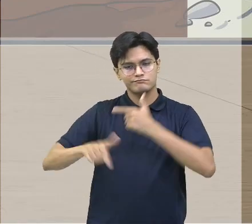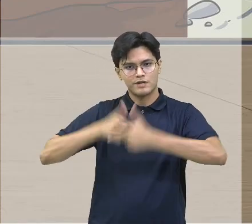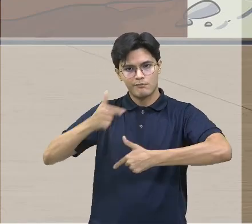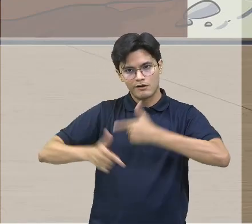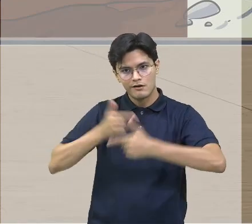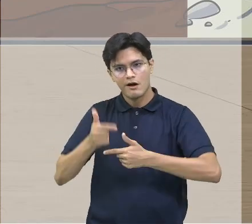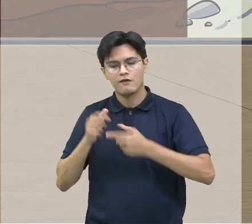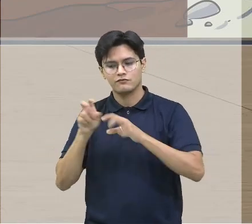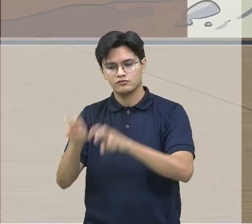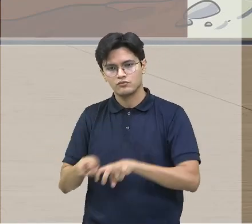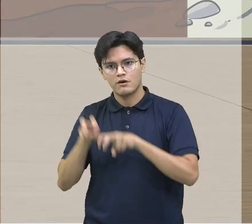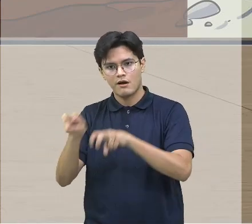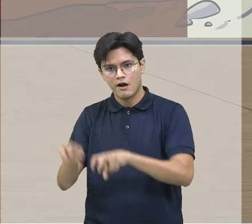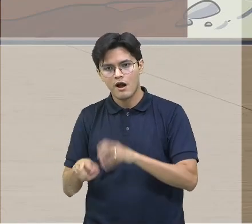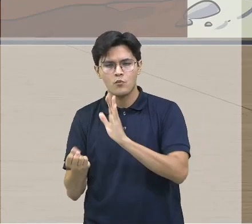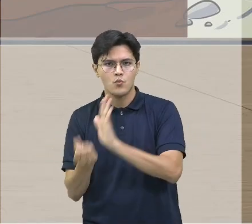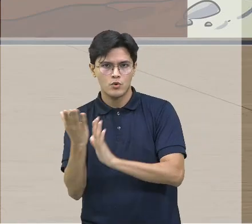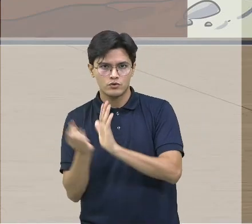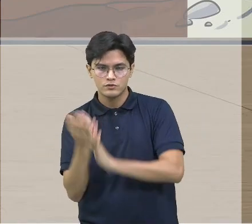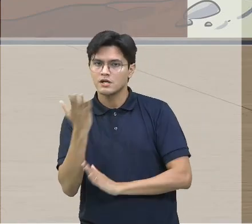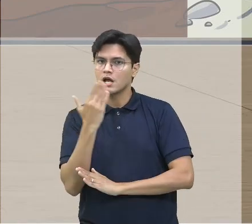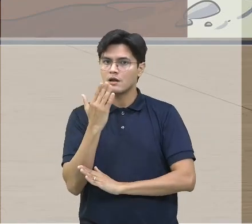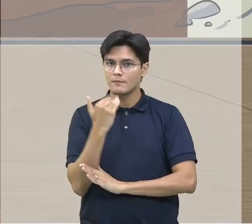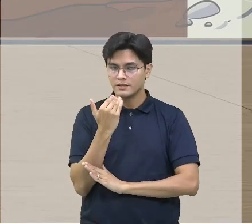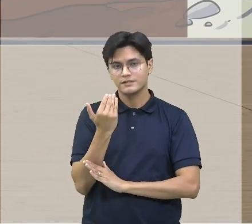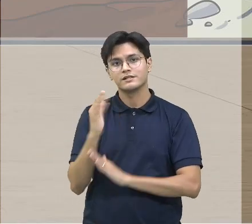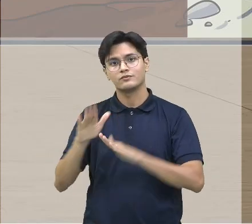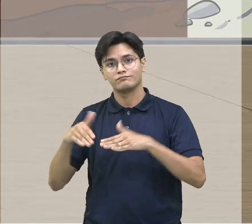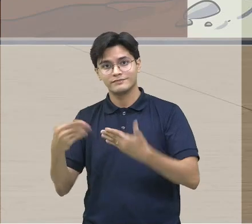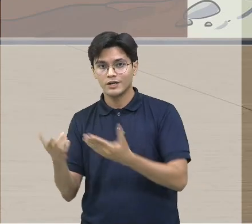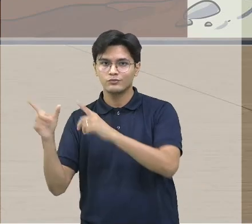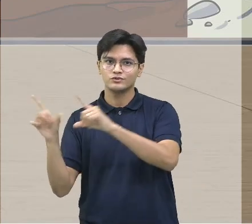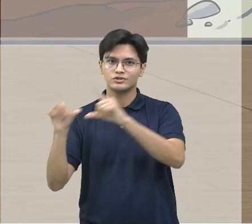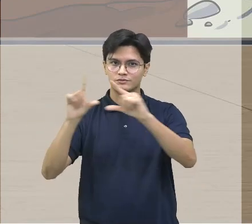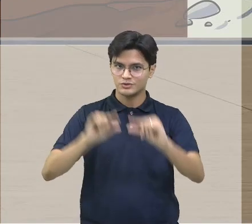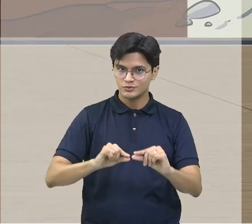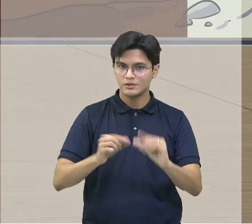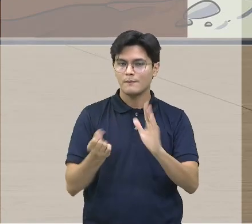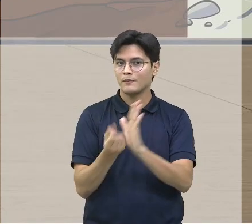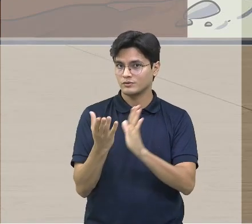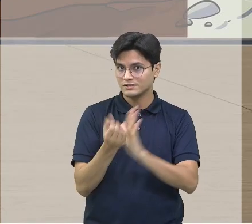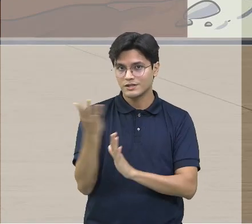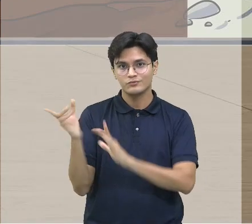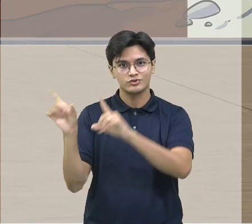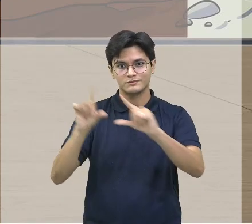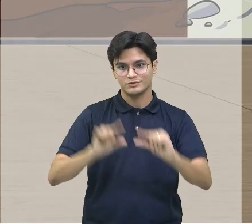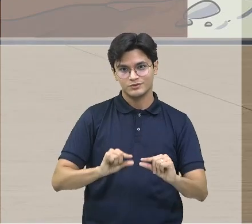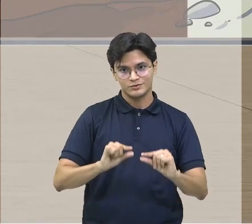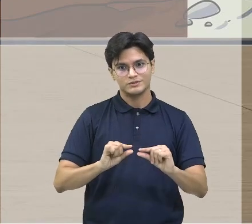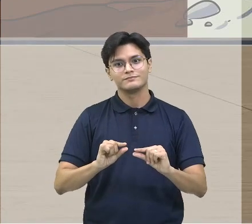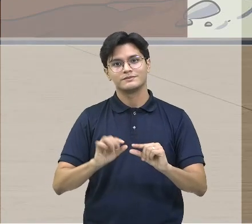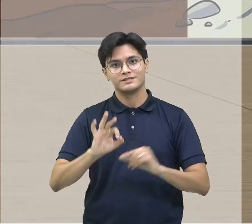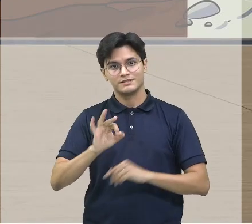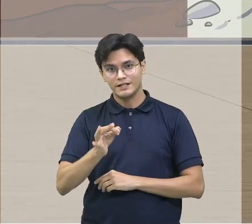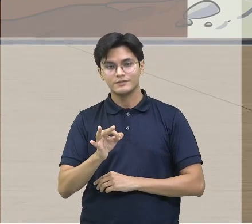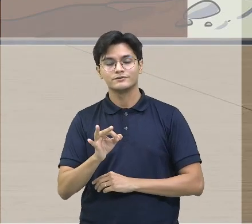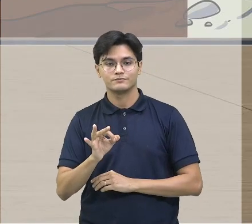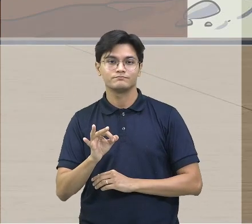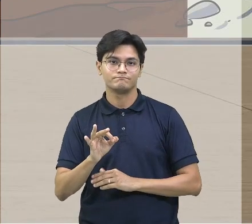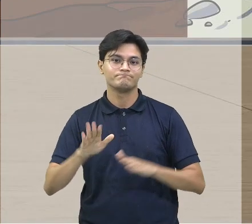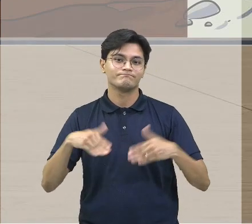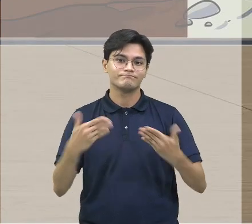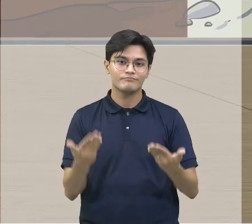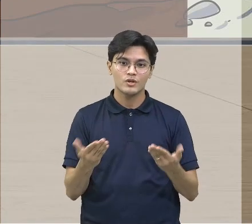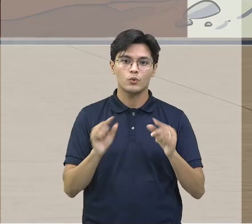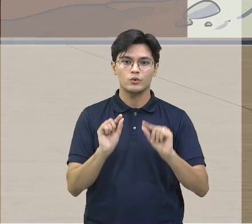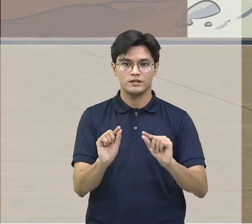produção da alimentação, também diminui, o que gera aquela crise de alimentos porque não tinha mão de obra para trabalhar. Então nós vamos ter a